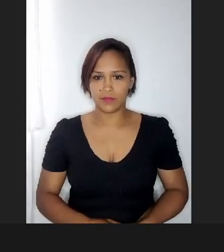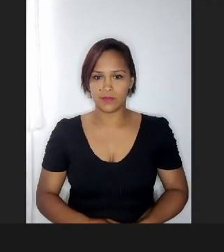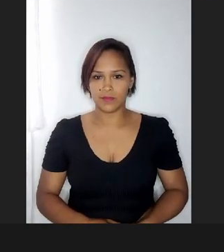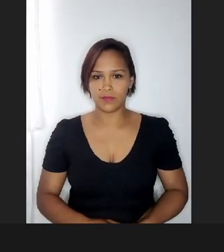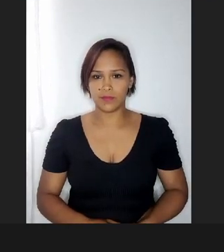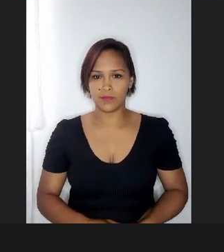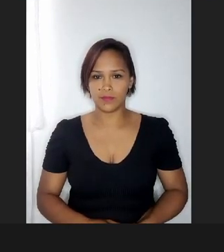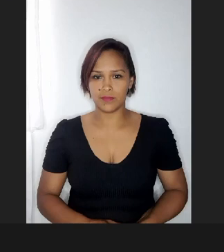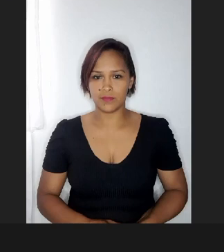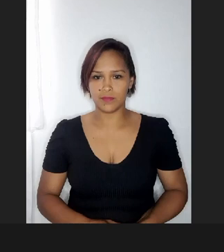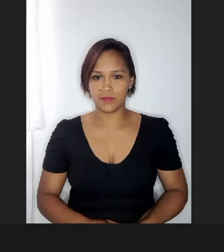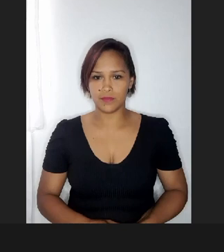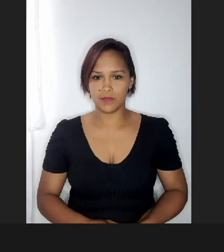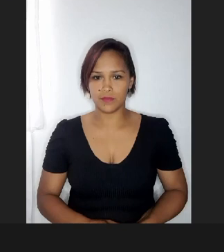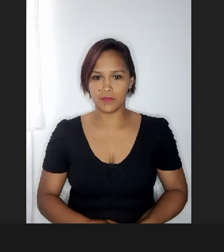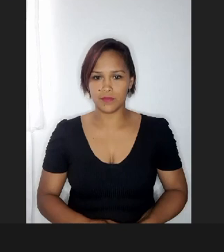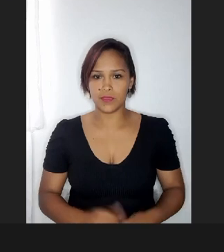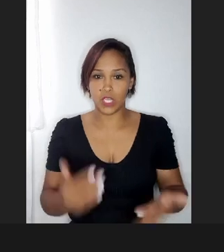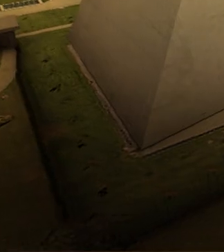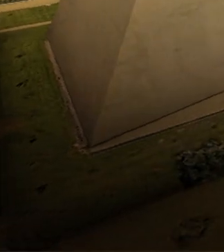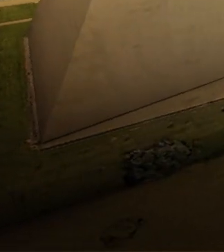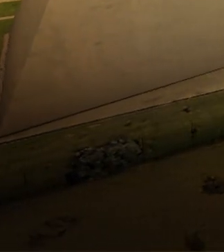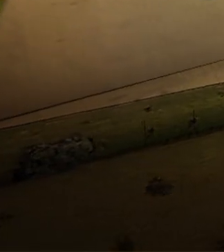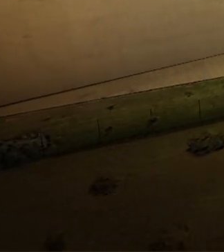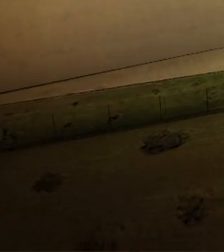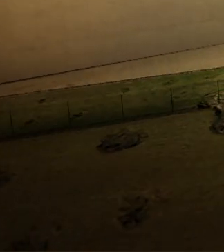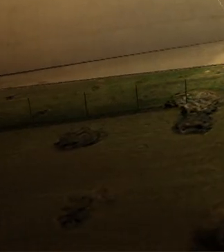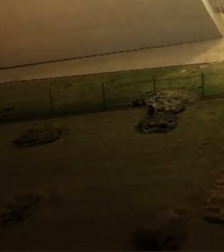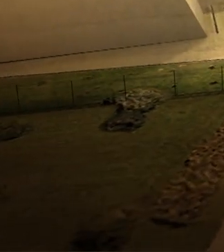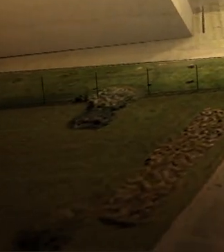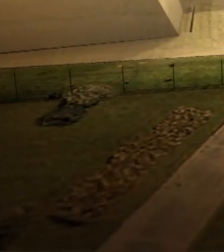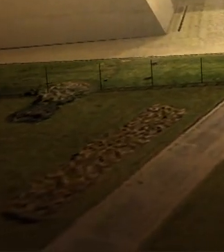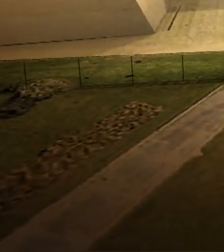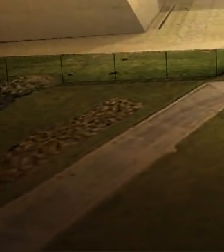Obrigada a todos que tiveram presente. Obrigada.